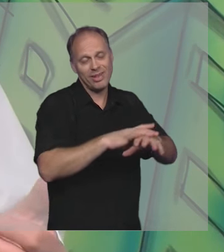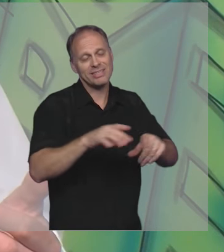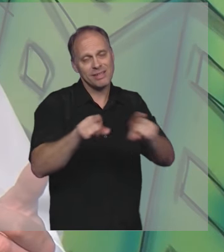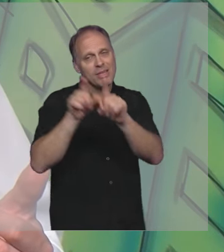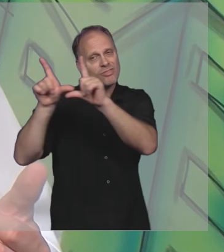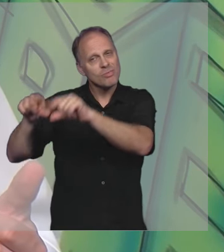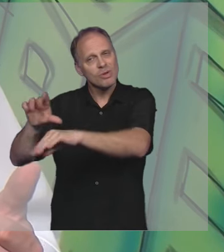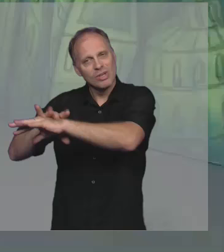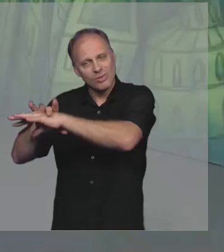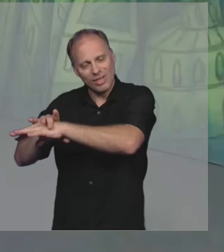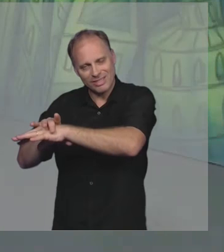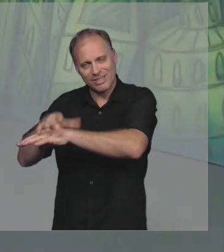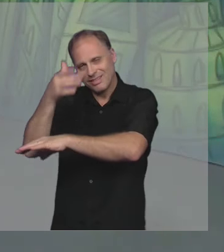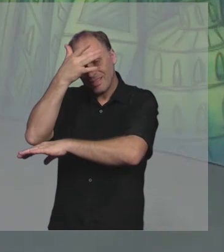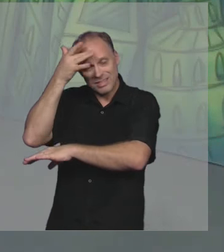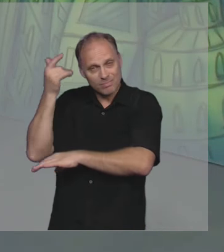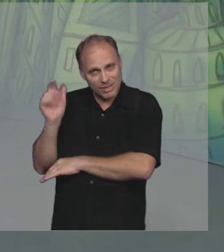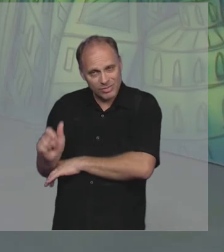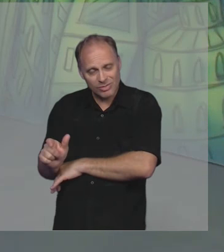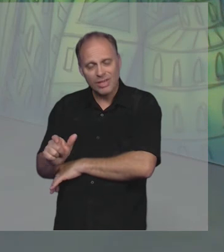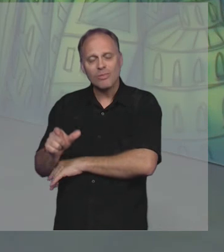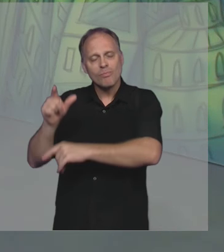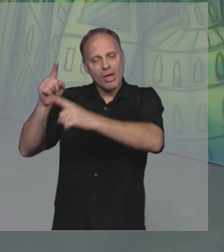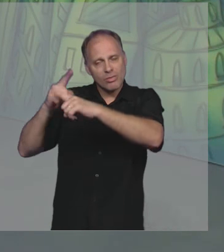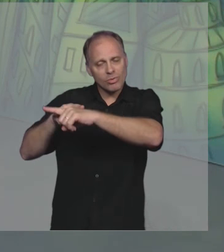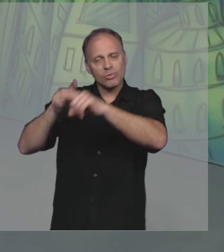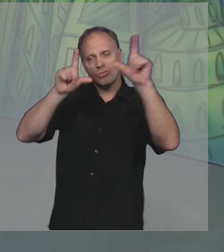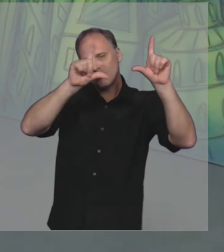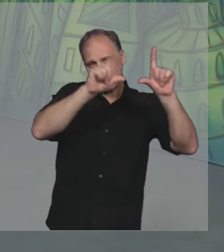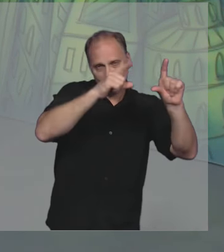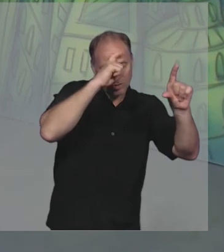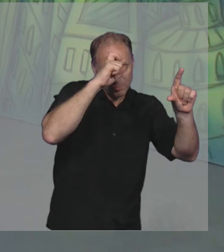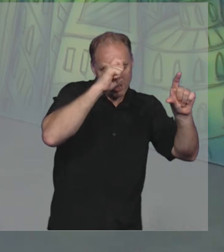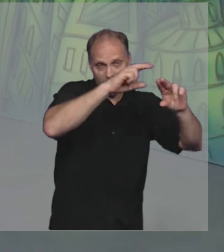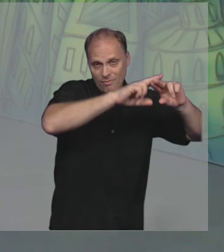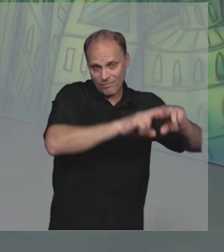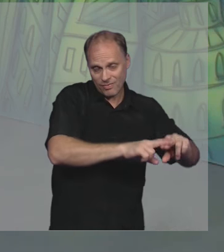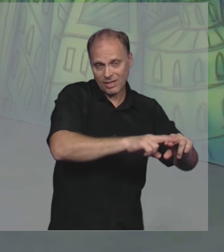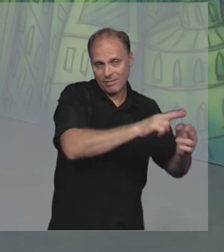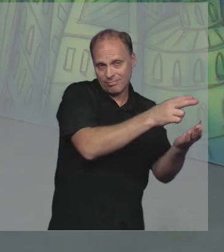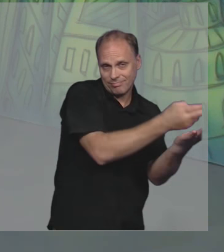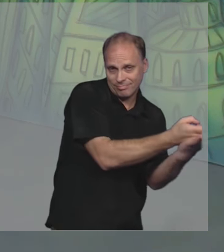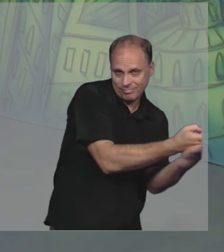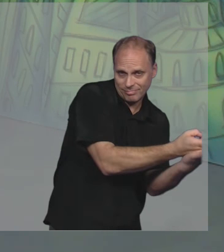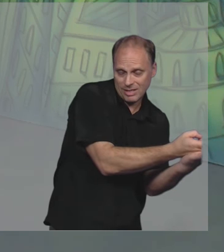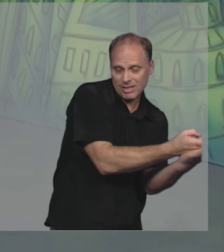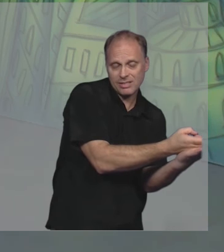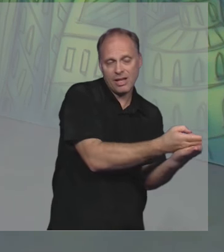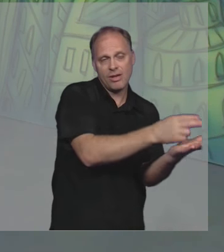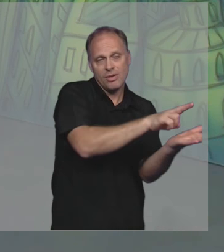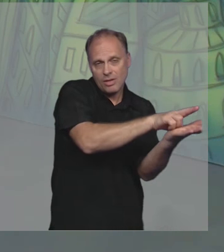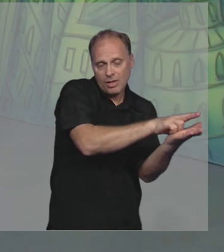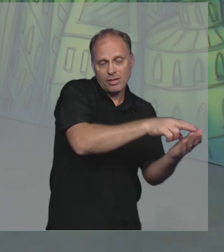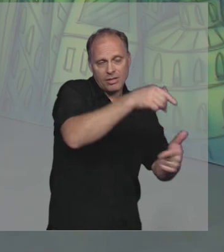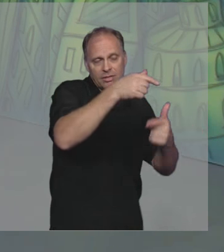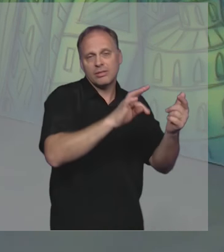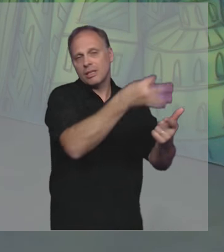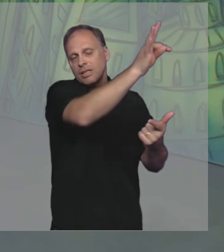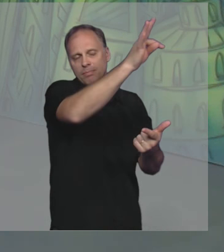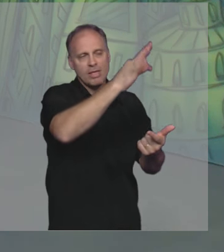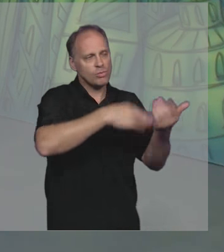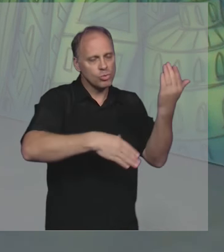a internação hospitalar. No momento que tu diminui, porque a internação hospitalar hoje, o tratamento a nível de emergência, o tratamento a nível